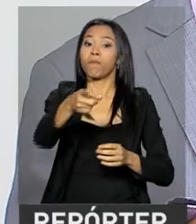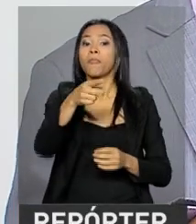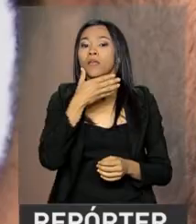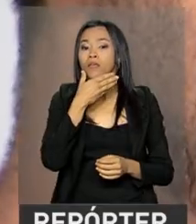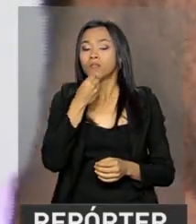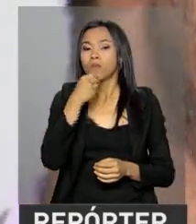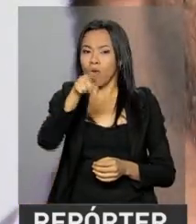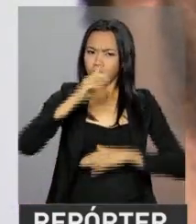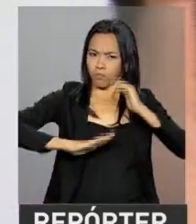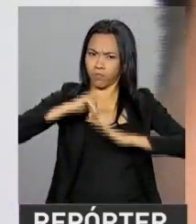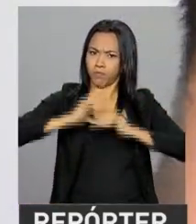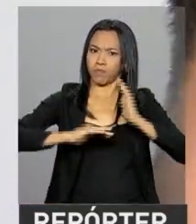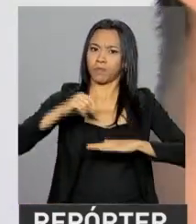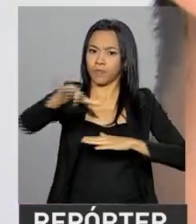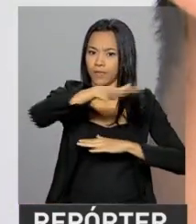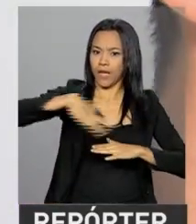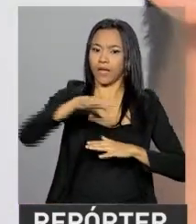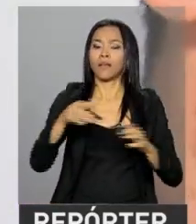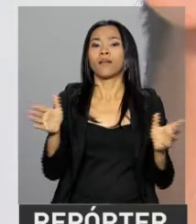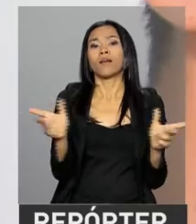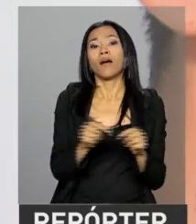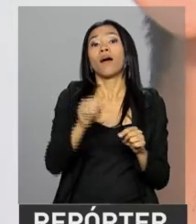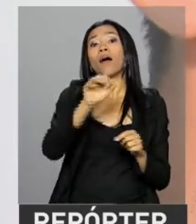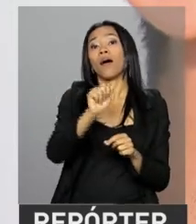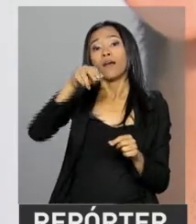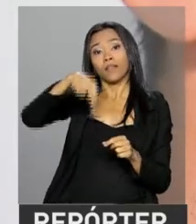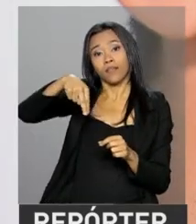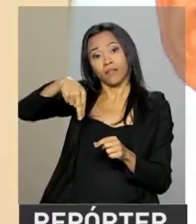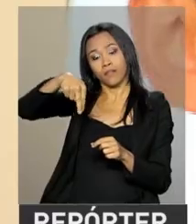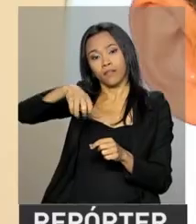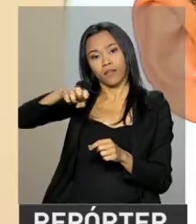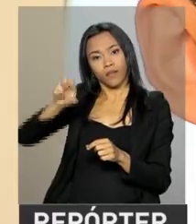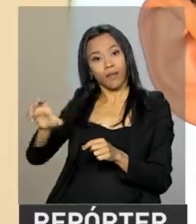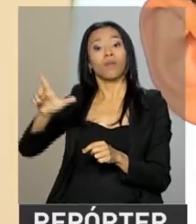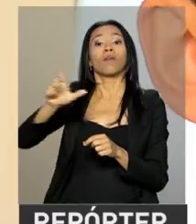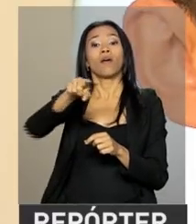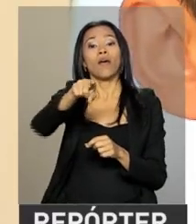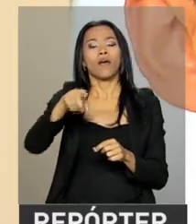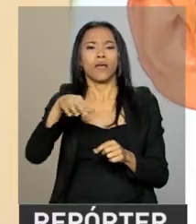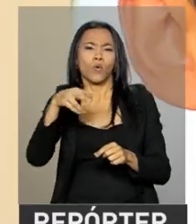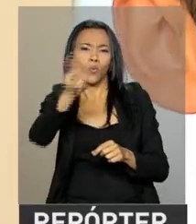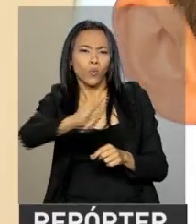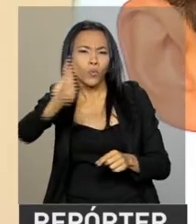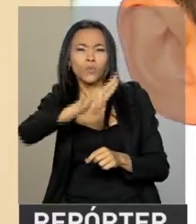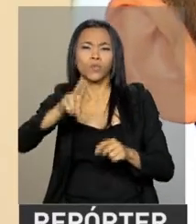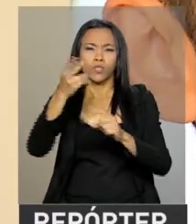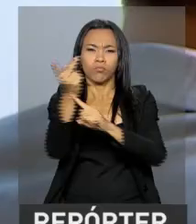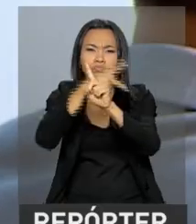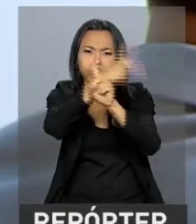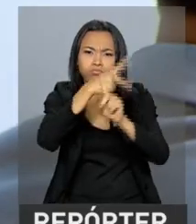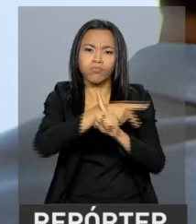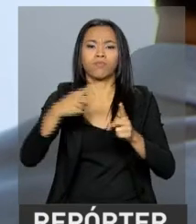daniel a agência nacional de energia elétrica a energia limpa contribui para a redução de gases do